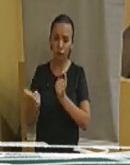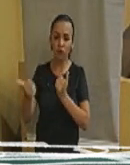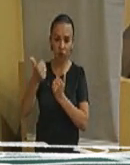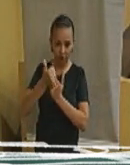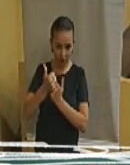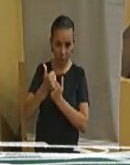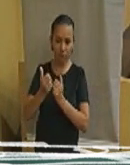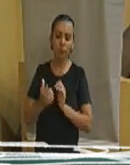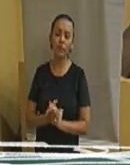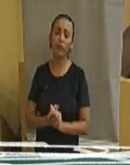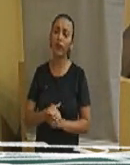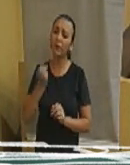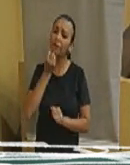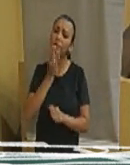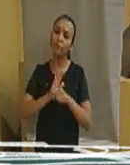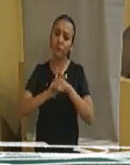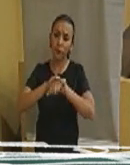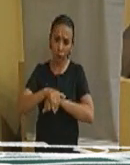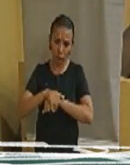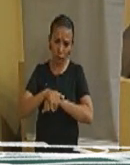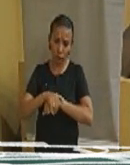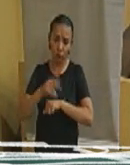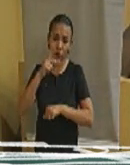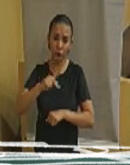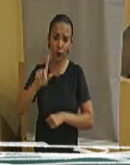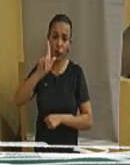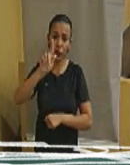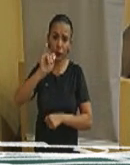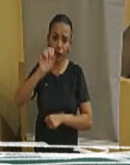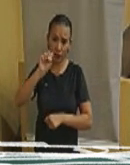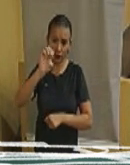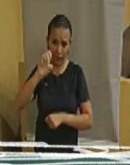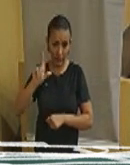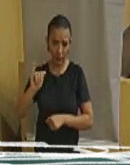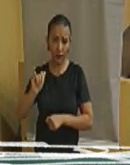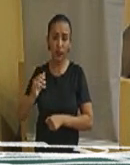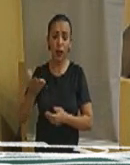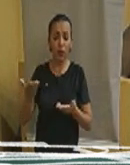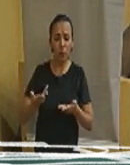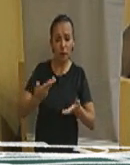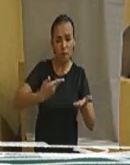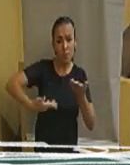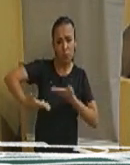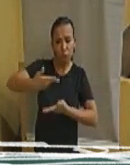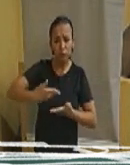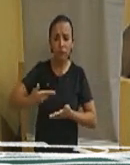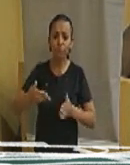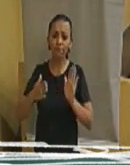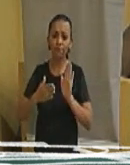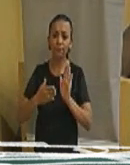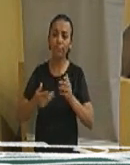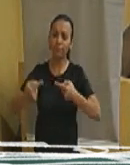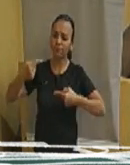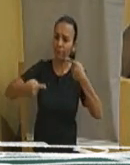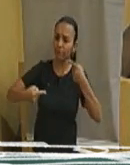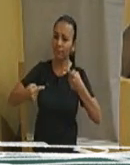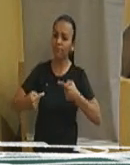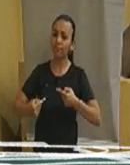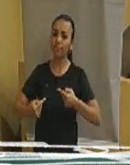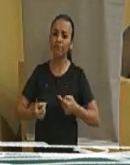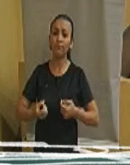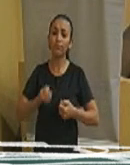Boa noite, professora Gisele, mediadora desse debate. Em seu nome, cumprimento a todos